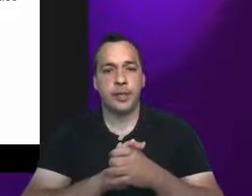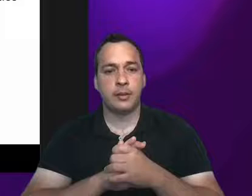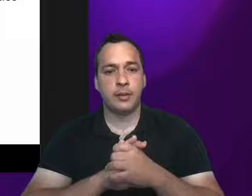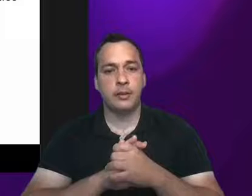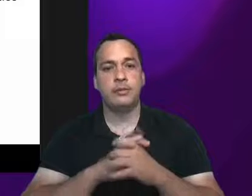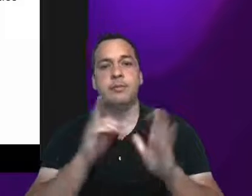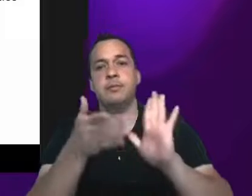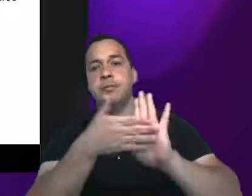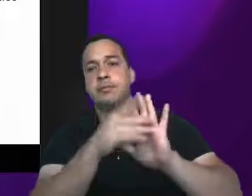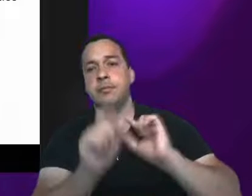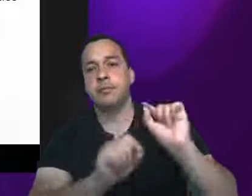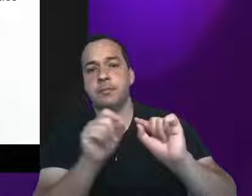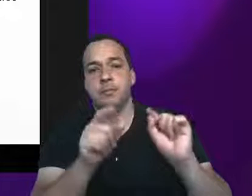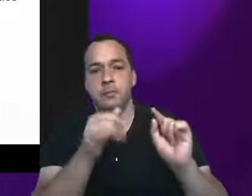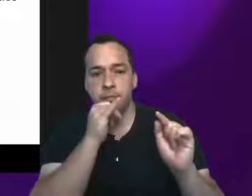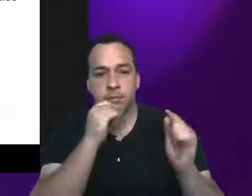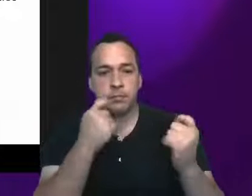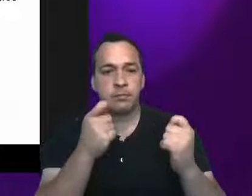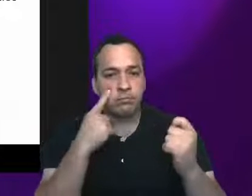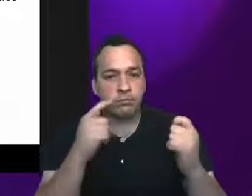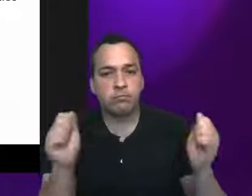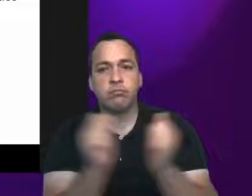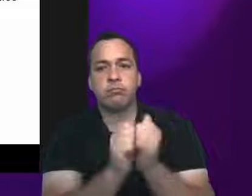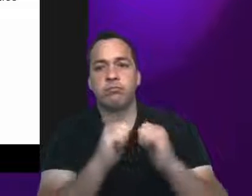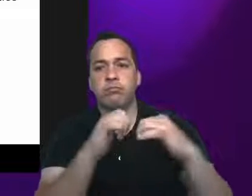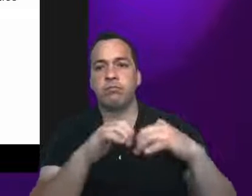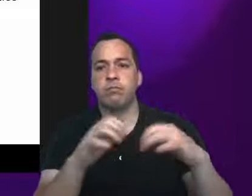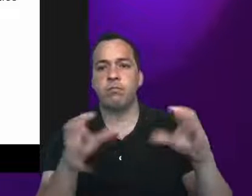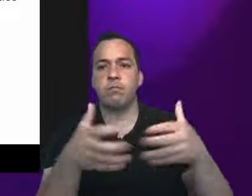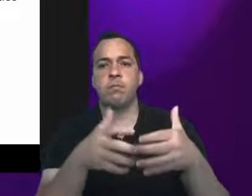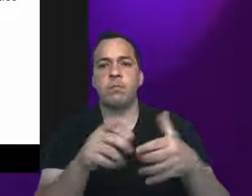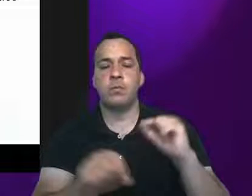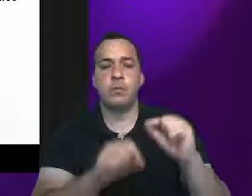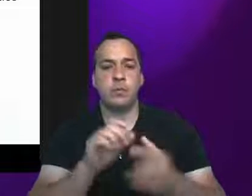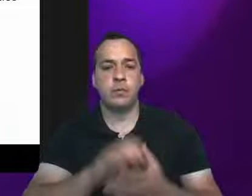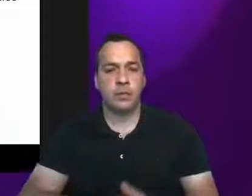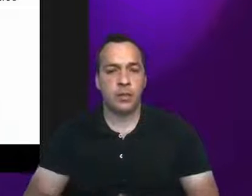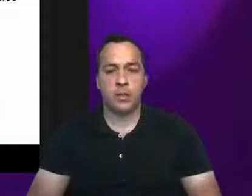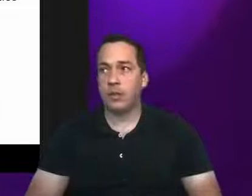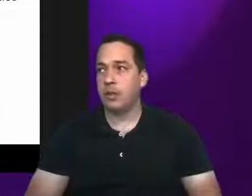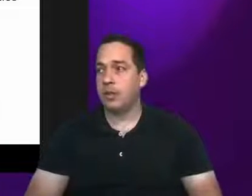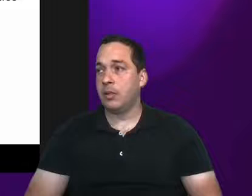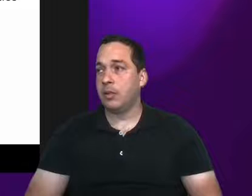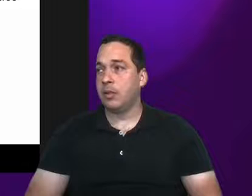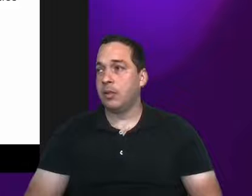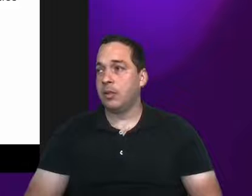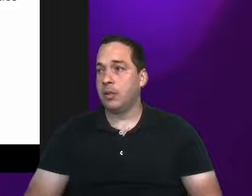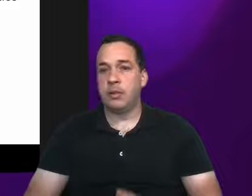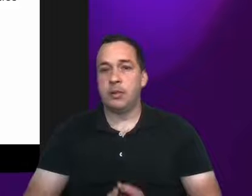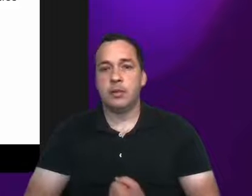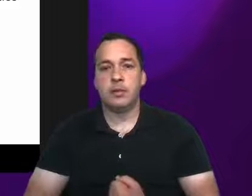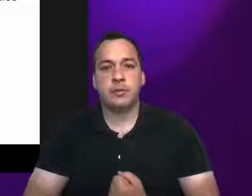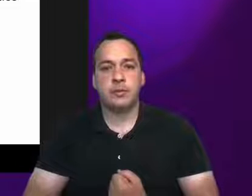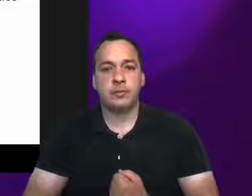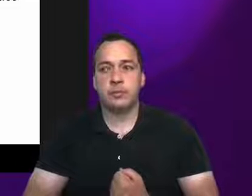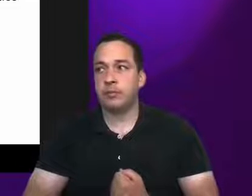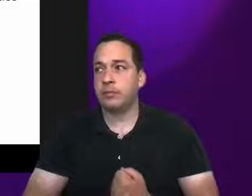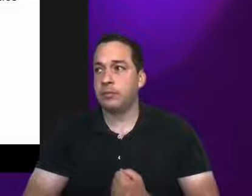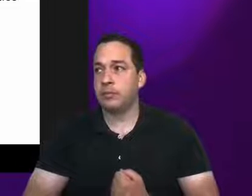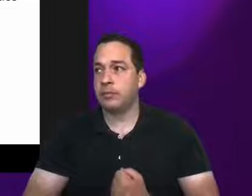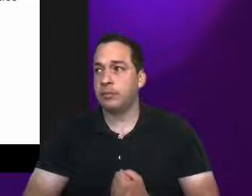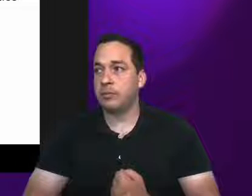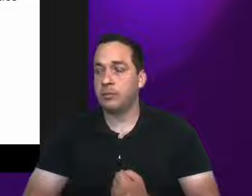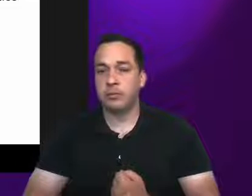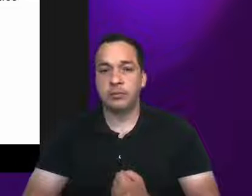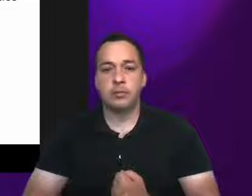verdade, temos que juntar de fluido tolerância para tomar uma